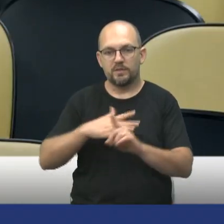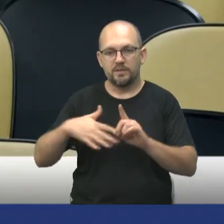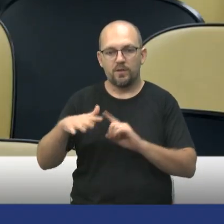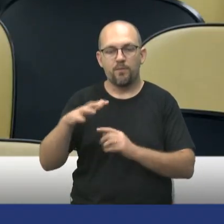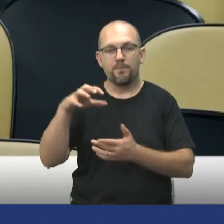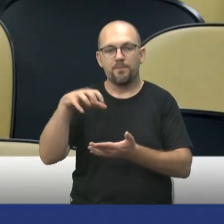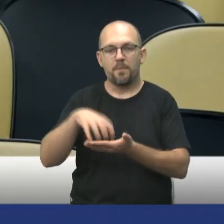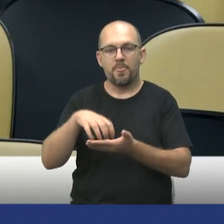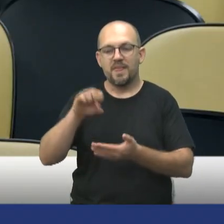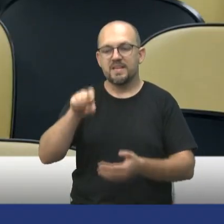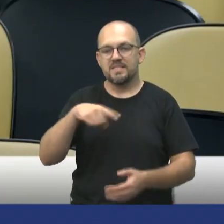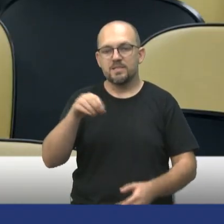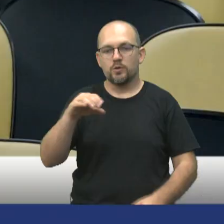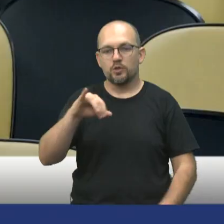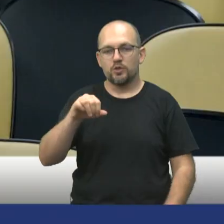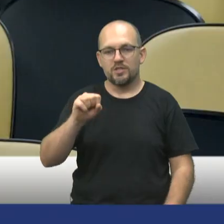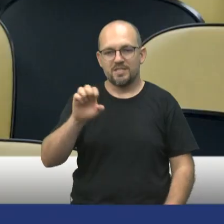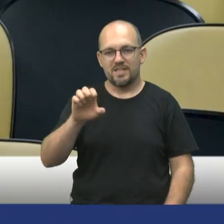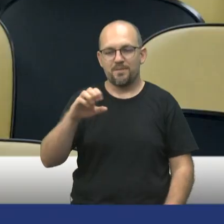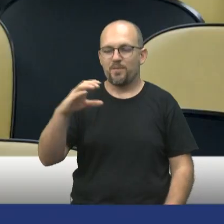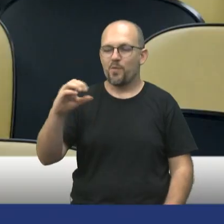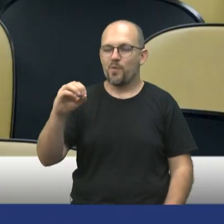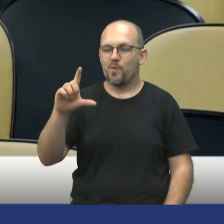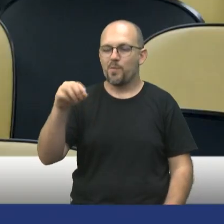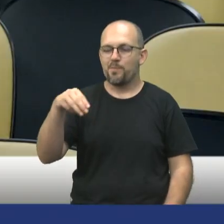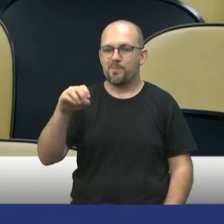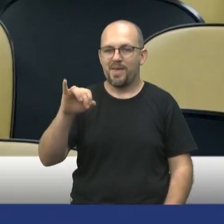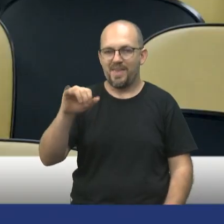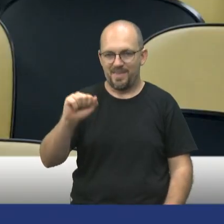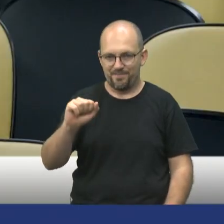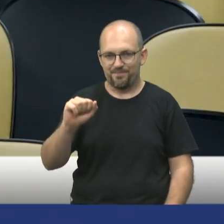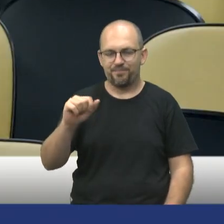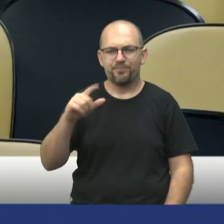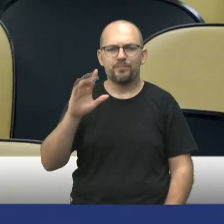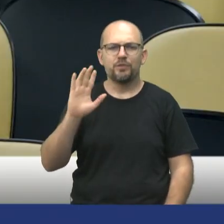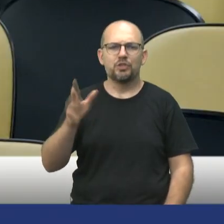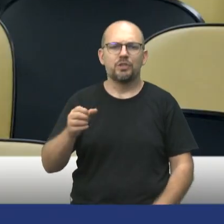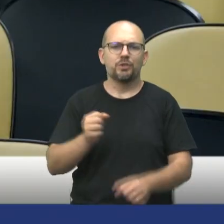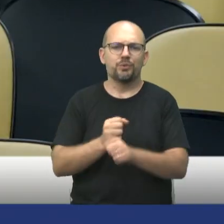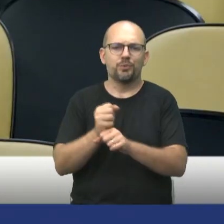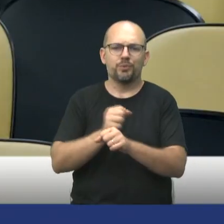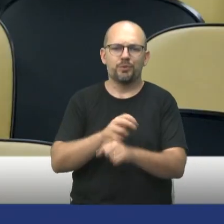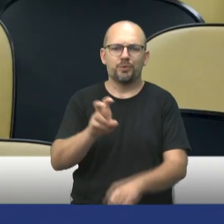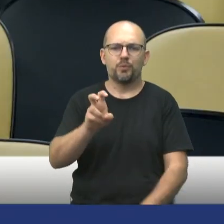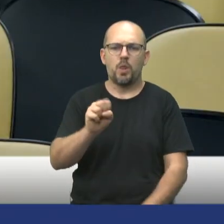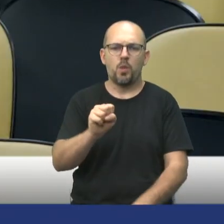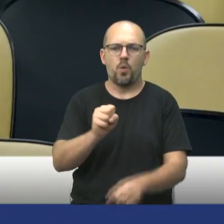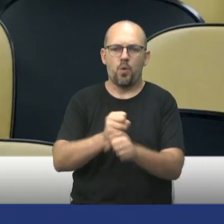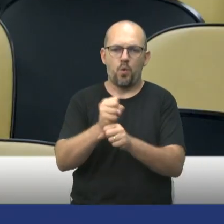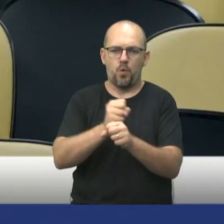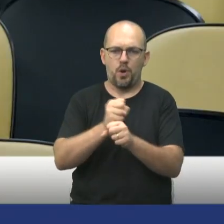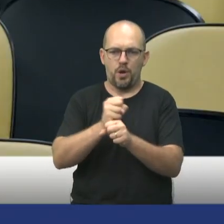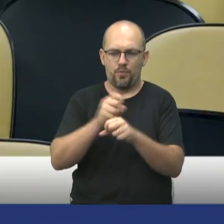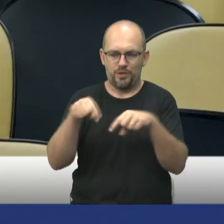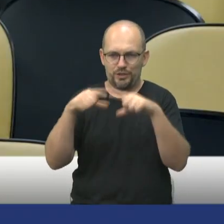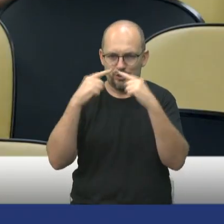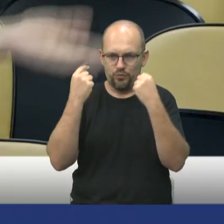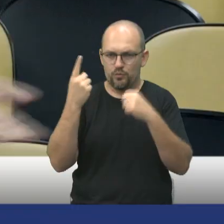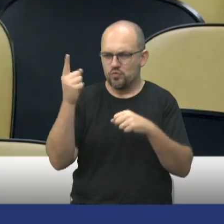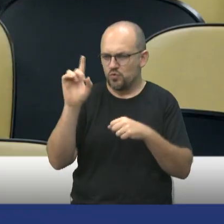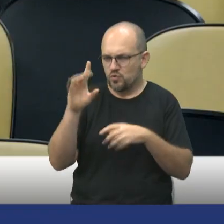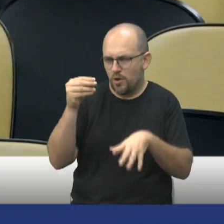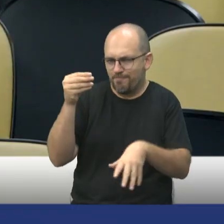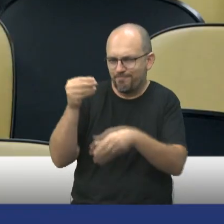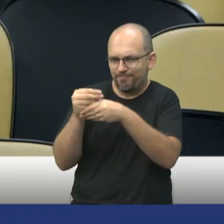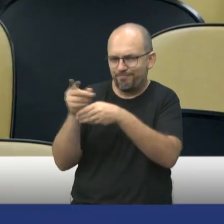Promocional São José Colmeia, que tem 58 anos de trabalho na cidade de Jaú. Só queria fazer uma complementação